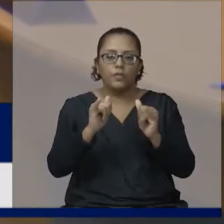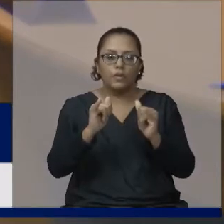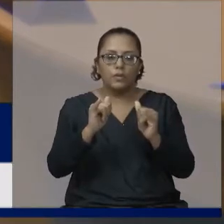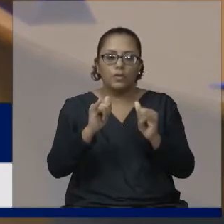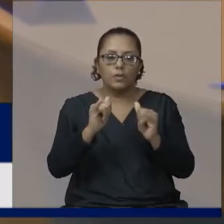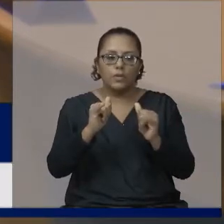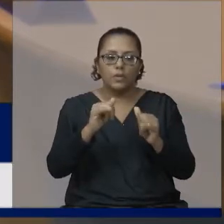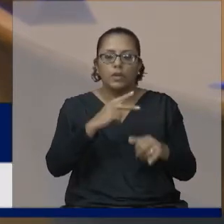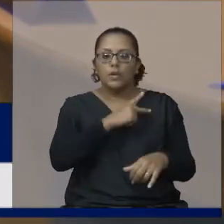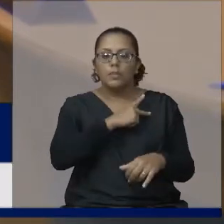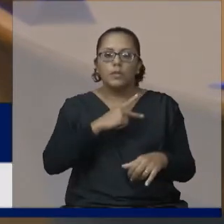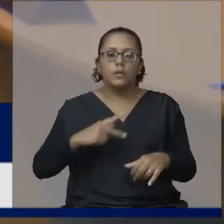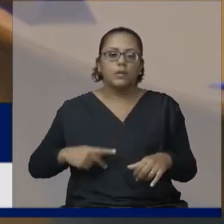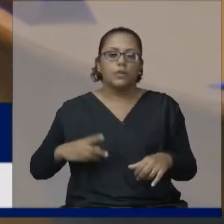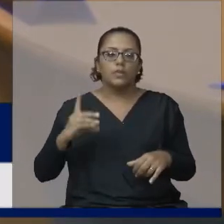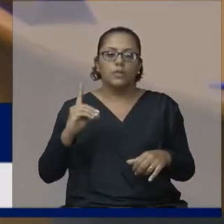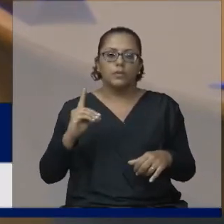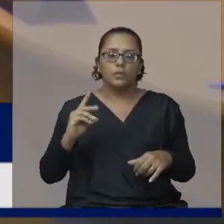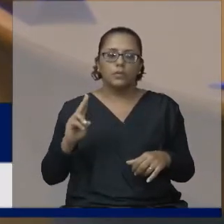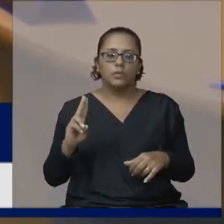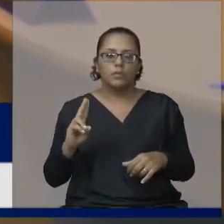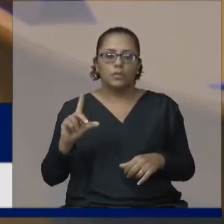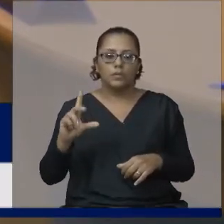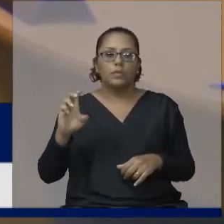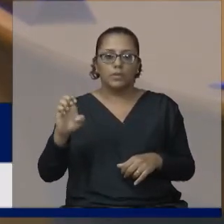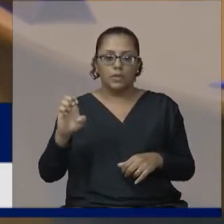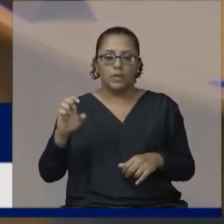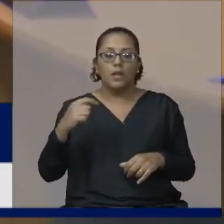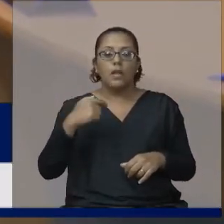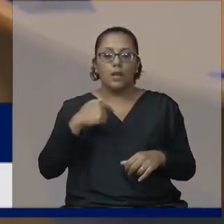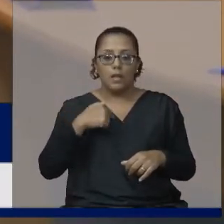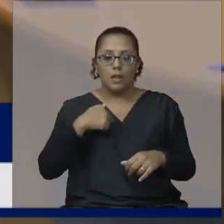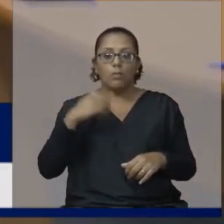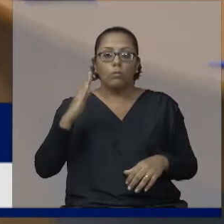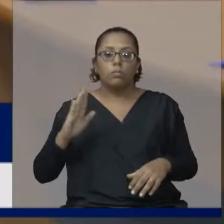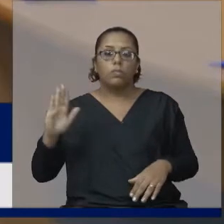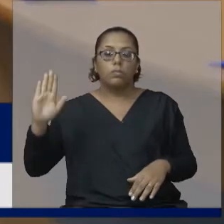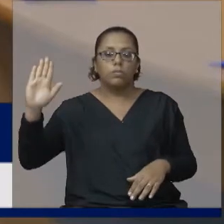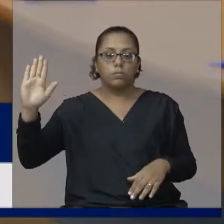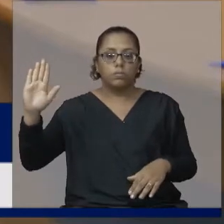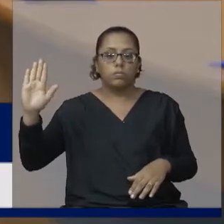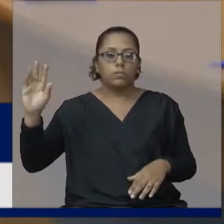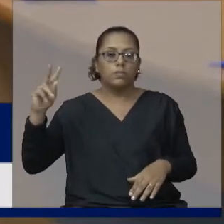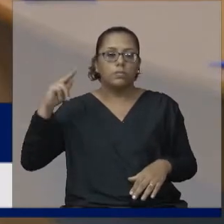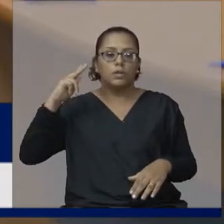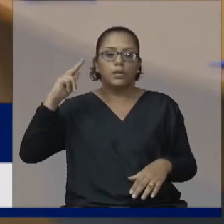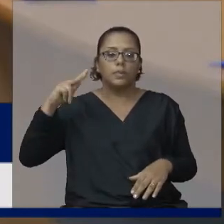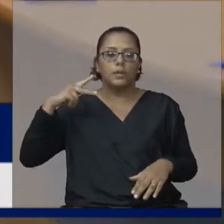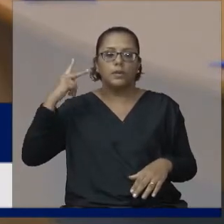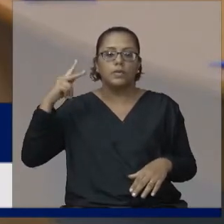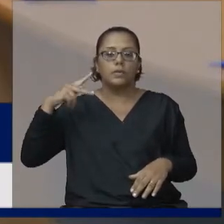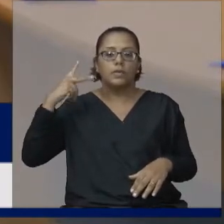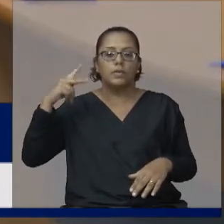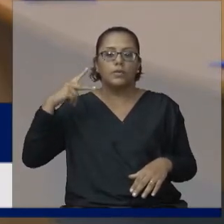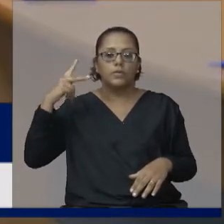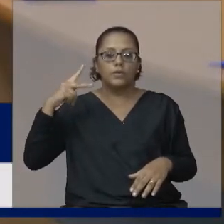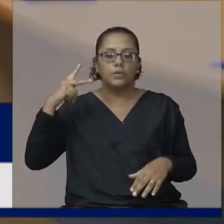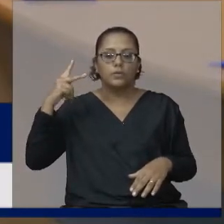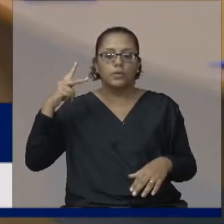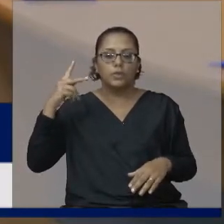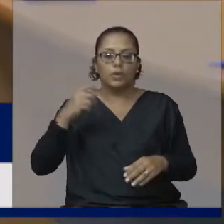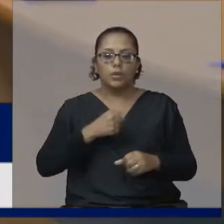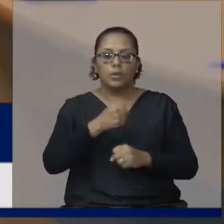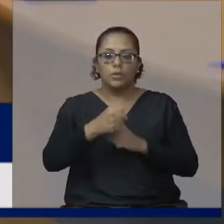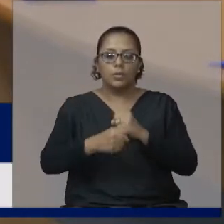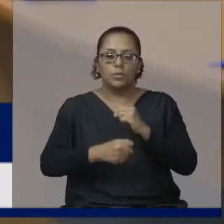presidente Dulce Rita, que coloco então o meu nome à disposição para presidente para o biênio 2021